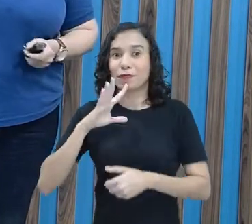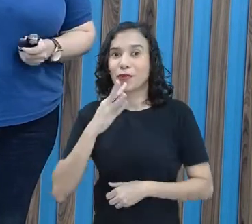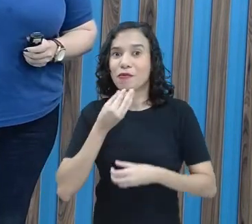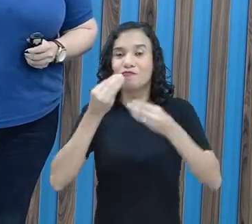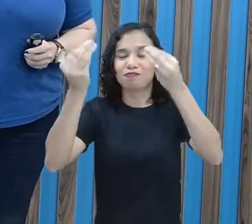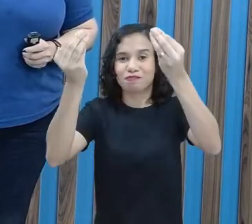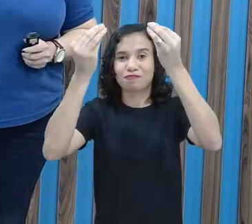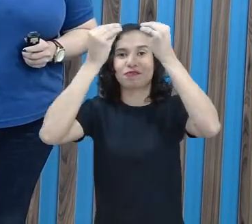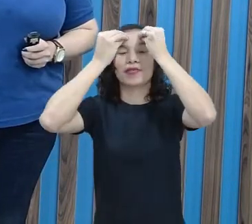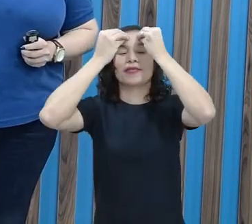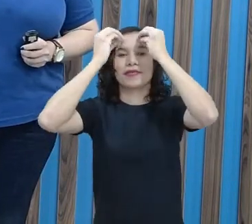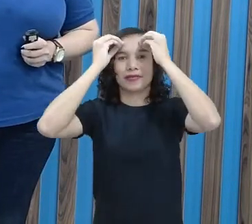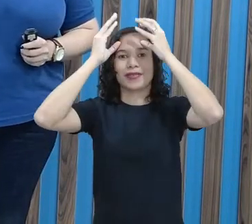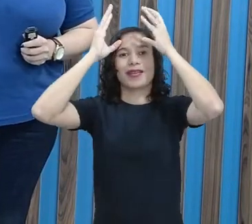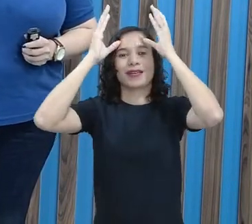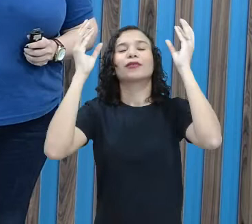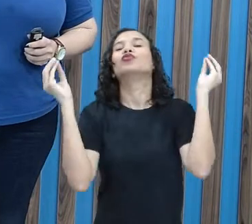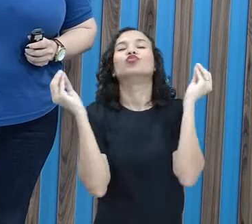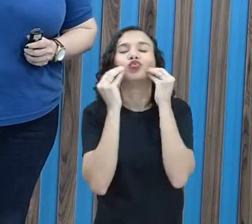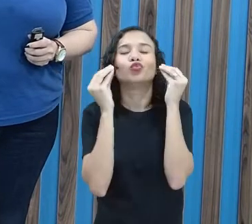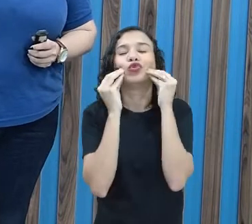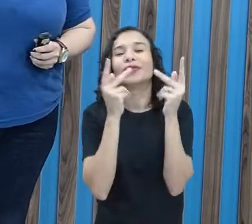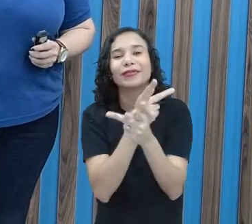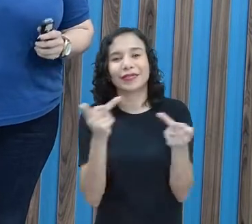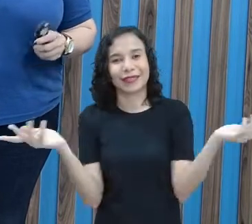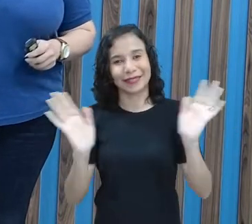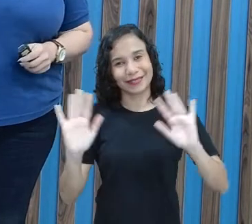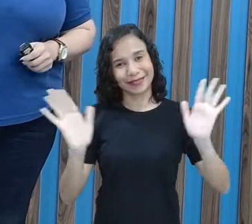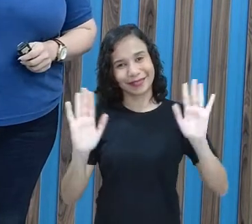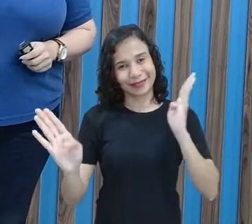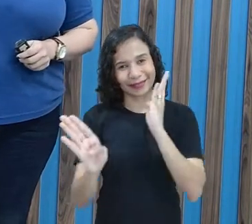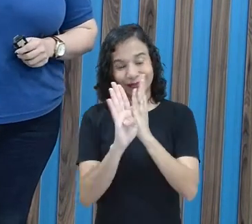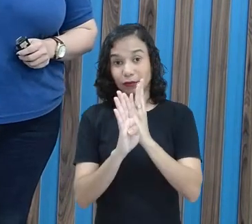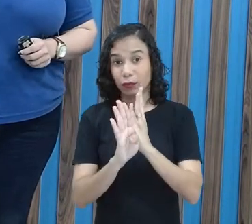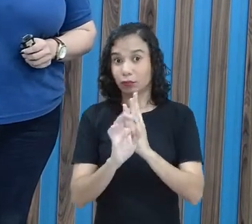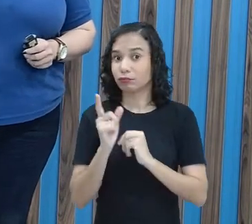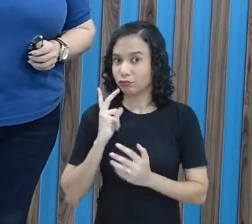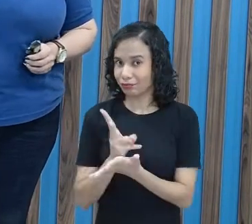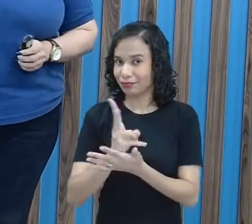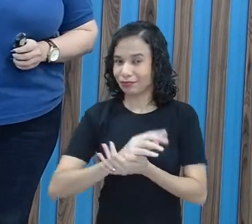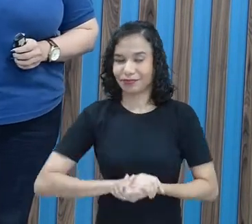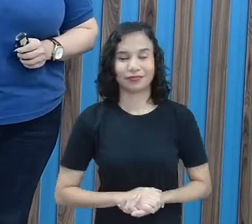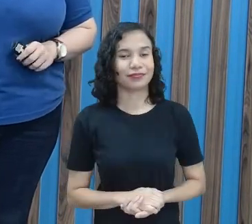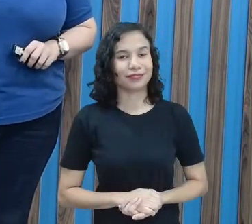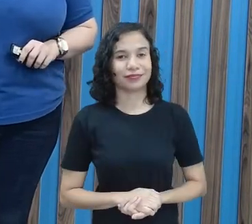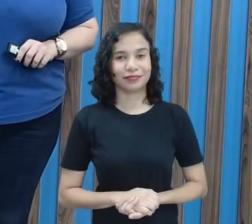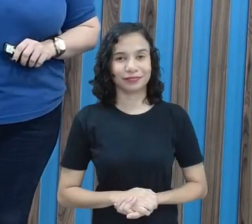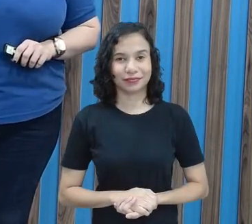conhecimento na sua cabeça, tá bom? Um beijo, até a próxima aula. Na próxima a gente continua.